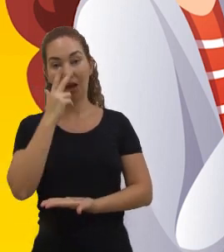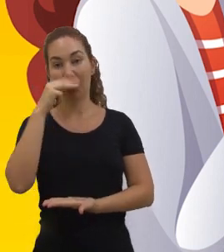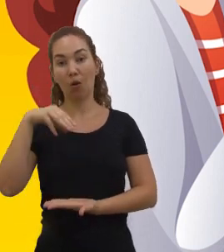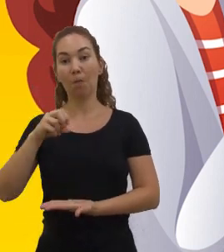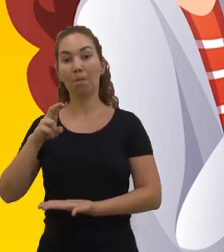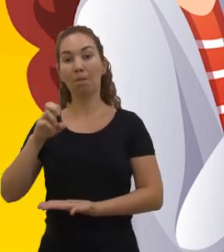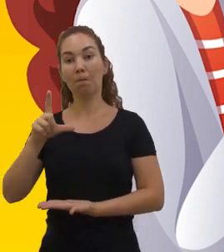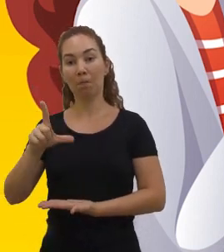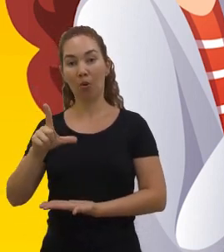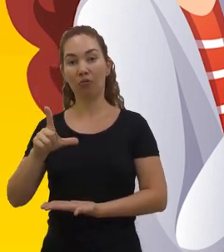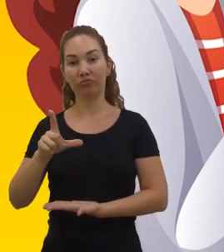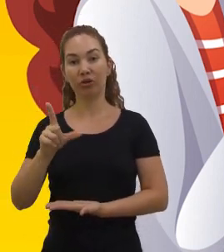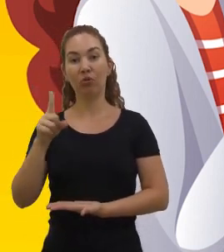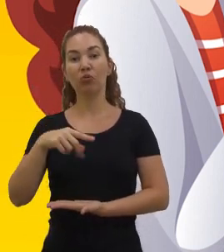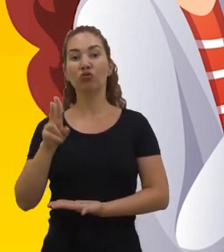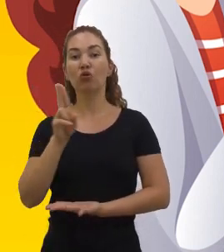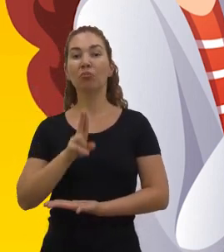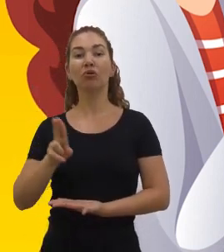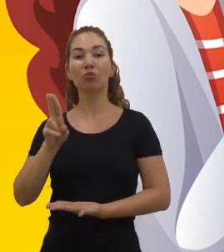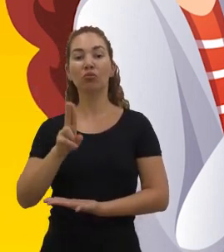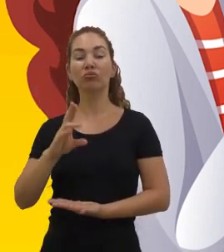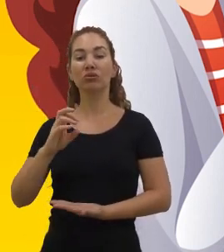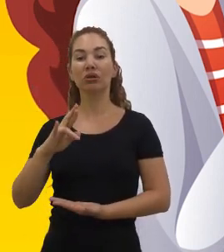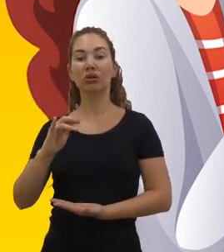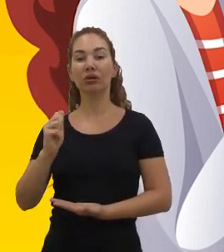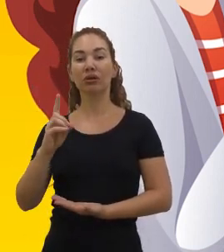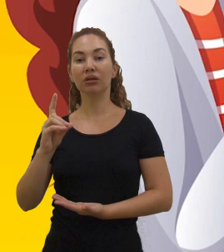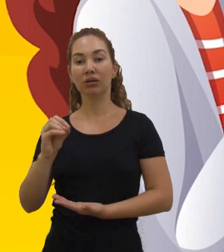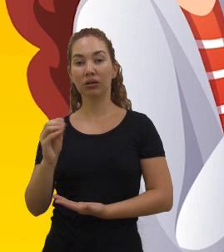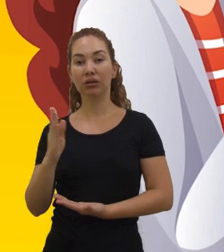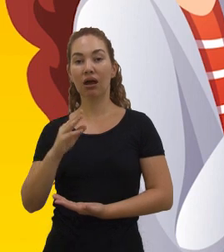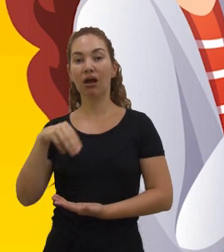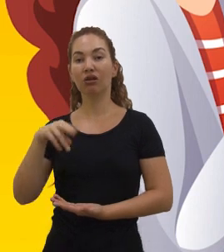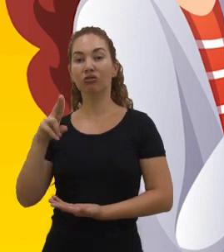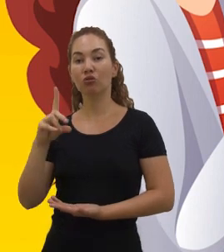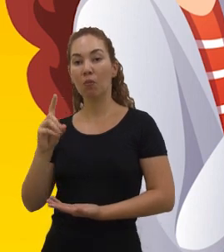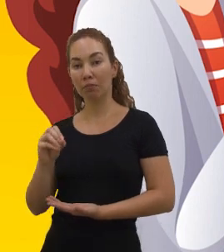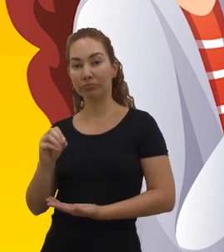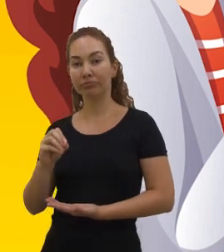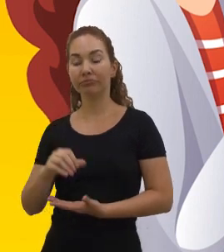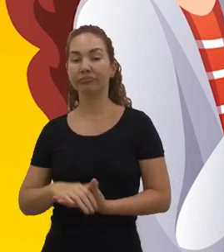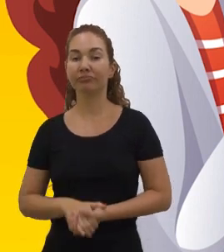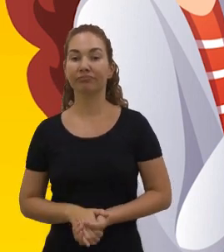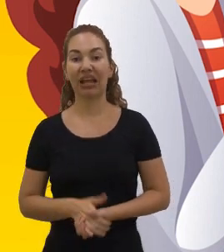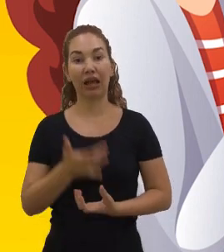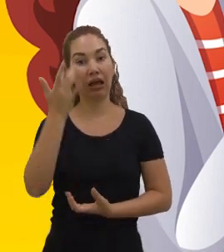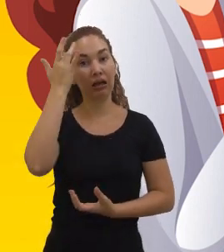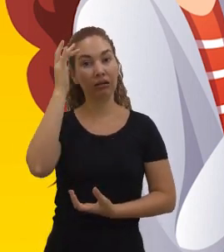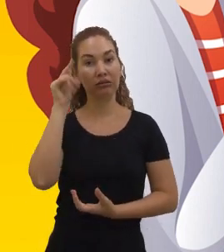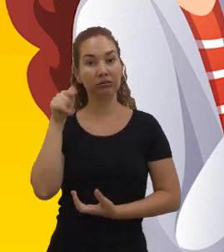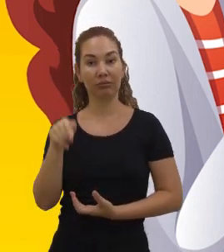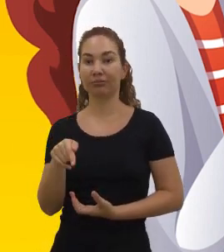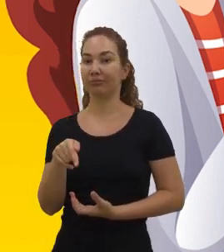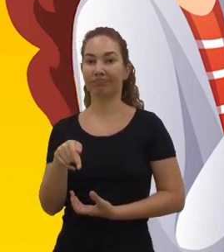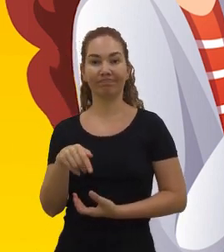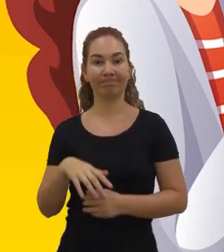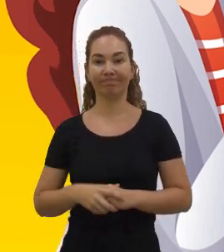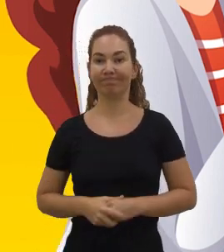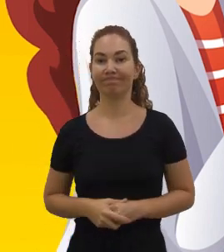mesmo. Sim. Eu quando descobri essa, eu fiquei bem chocado, assim. Eu não sabia dessa.